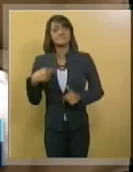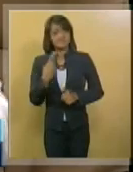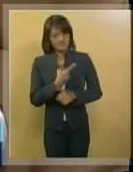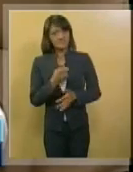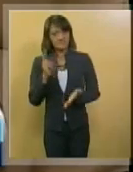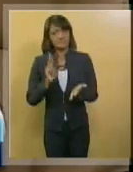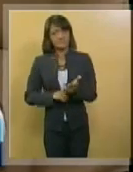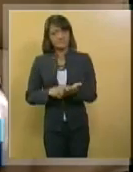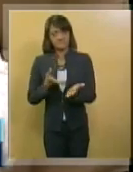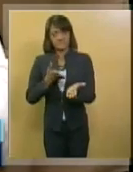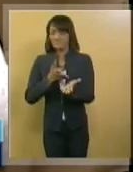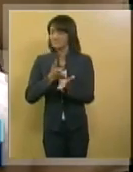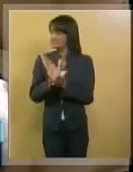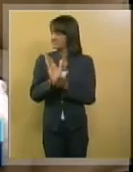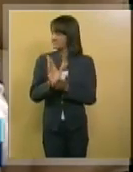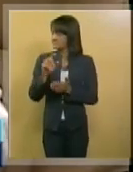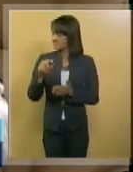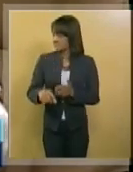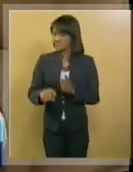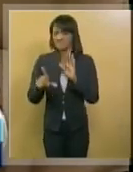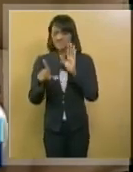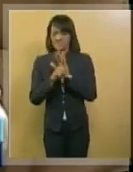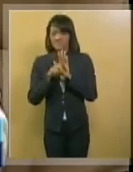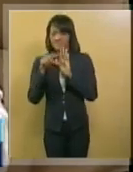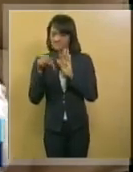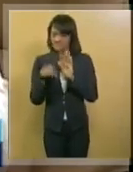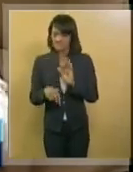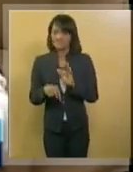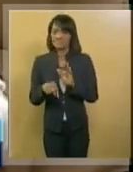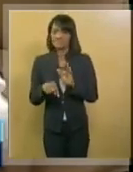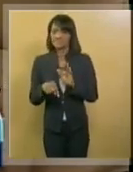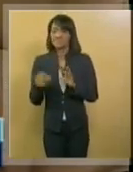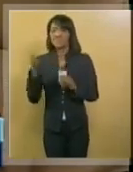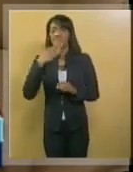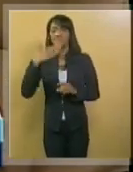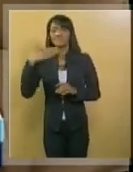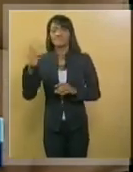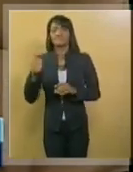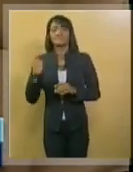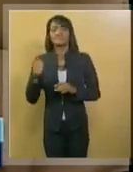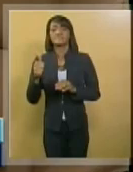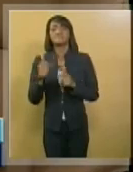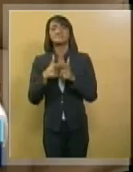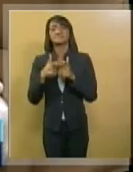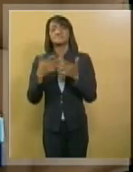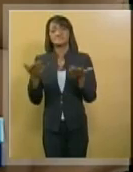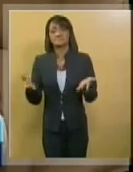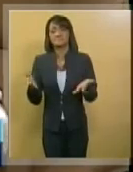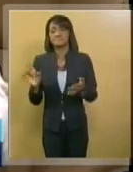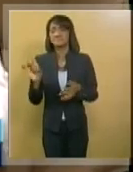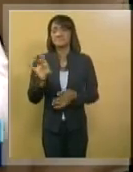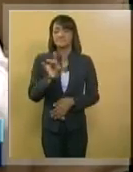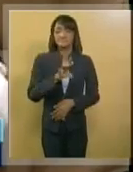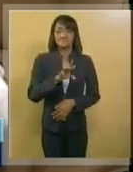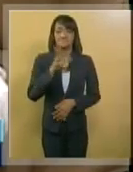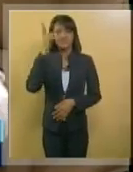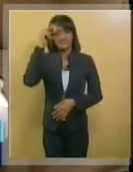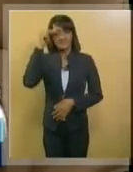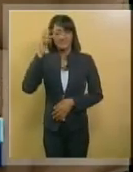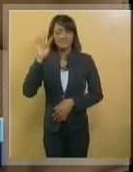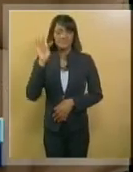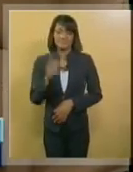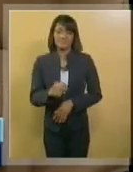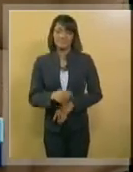sim aprovar essa regulamentação para que melhore essa situação dos animais em todos os